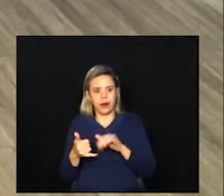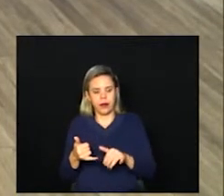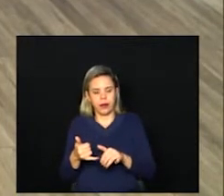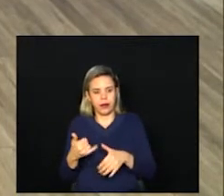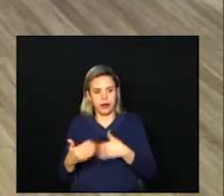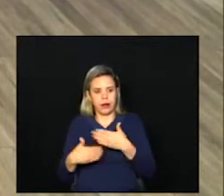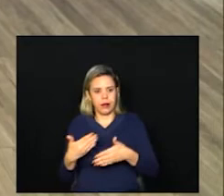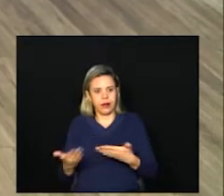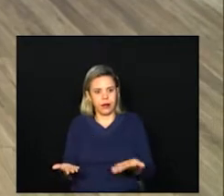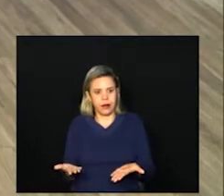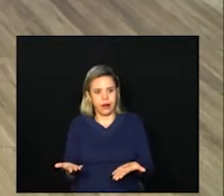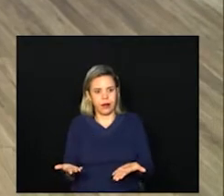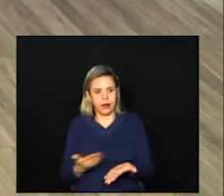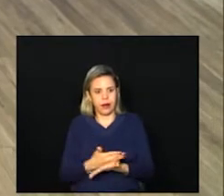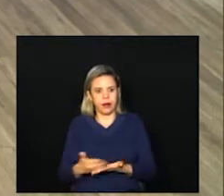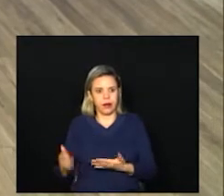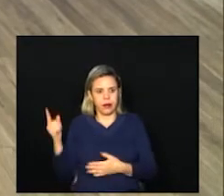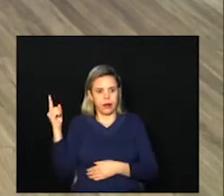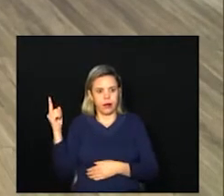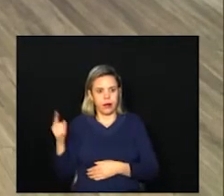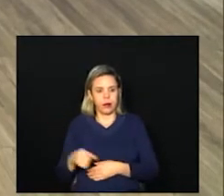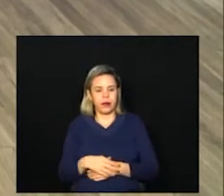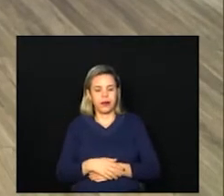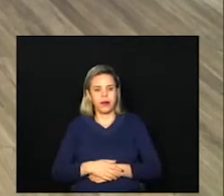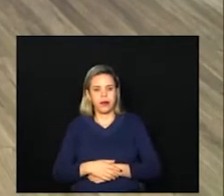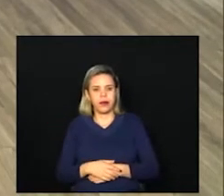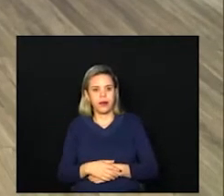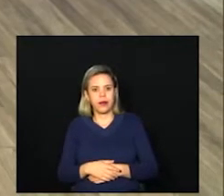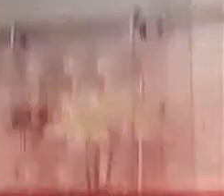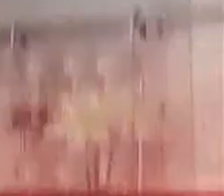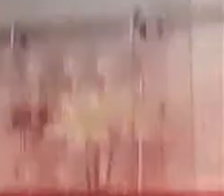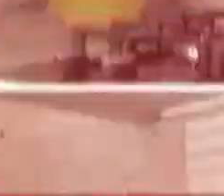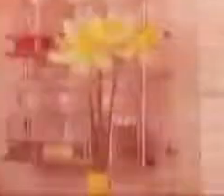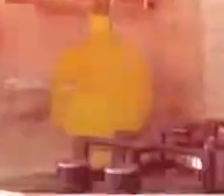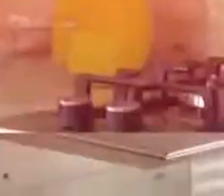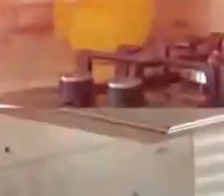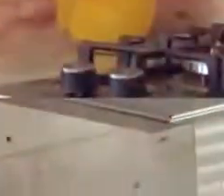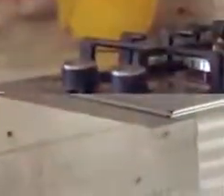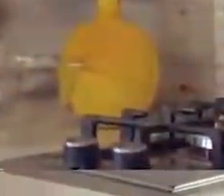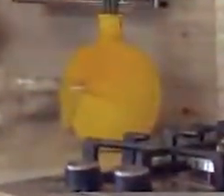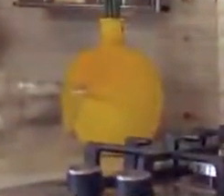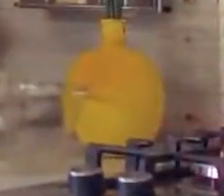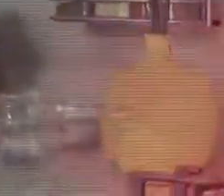passo a passo, porque começa o Cozinha Fácil.